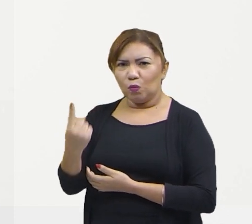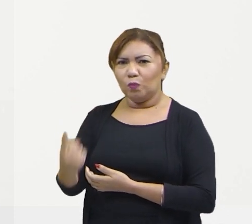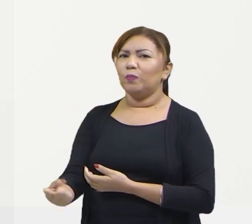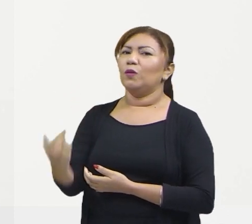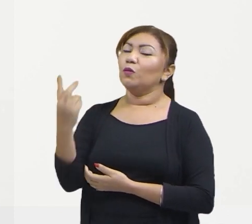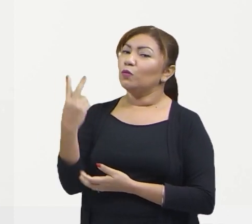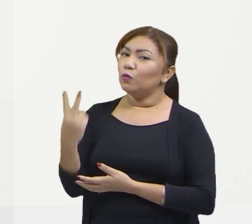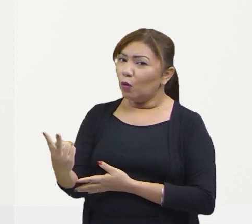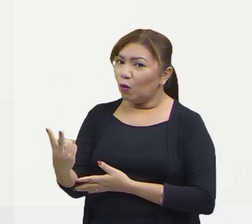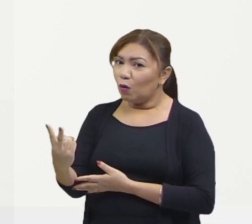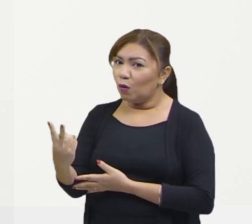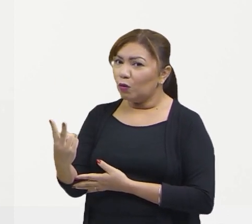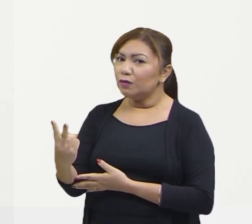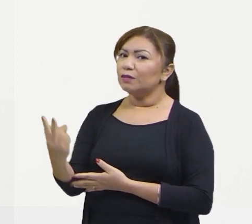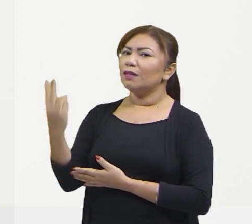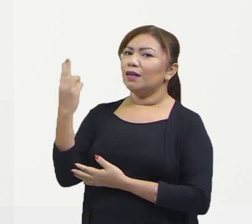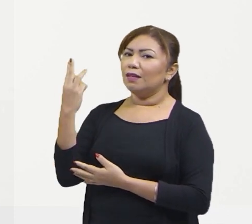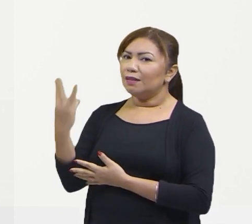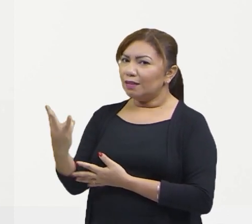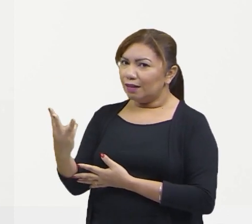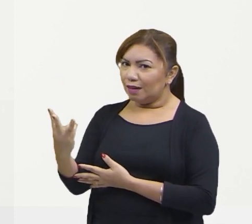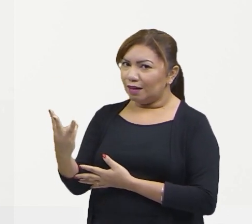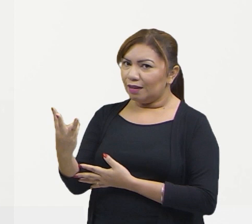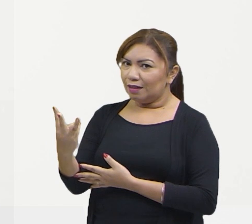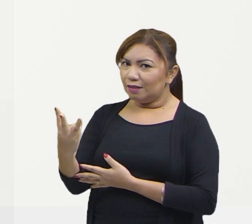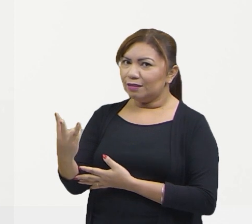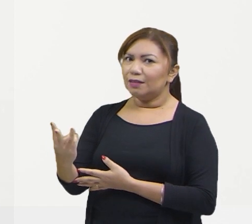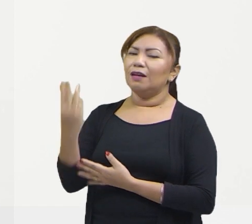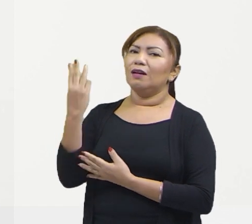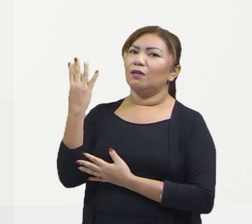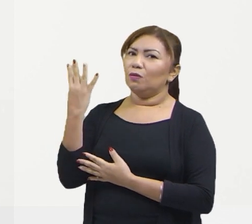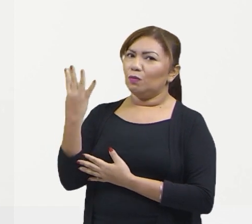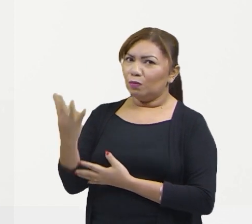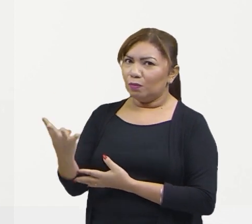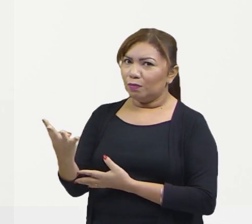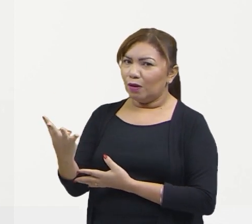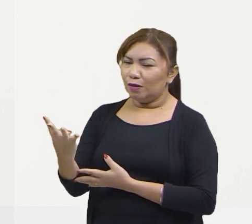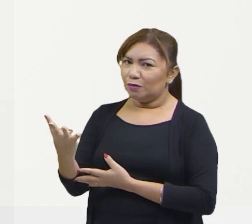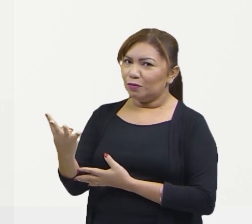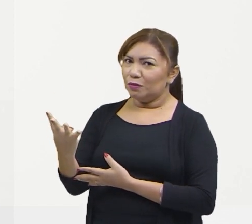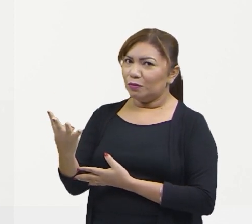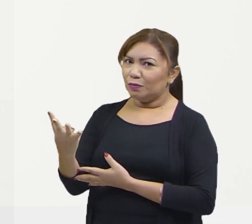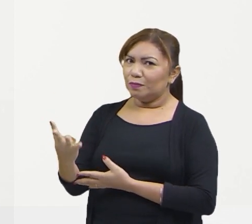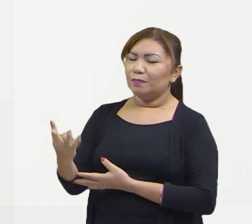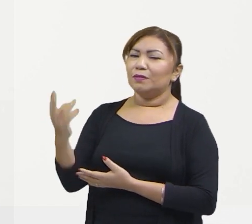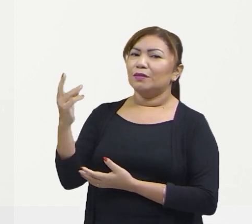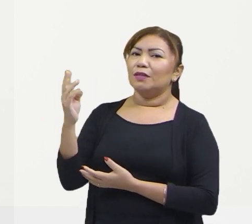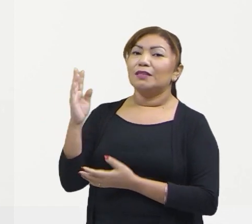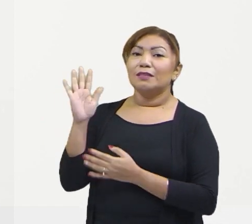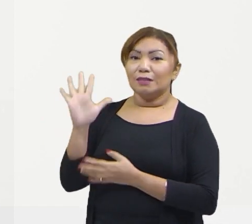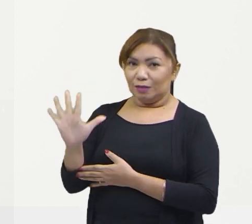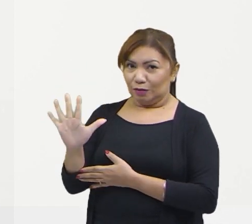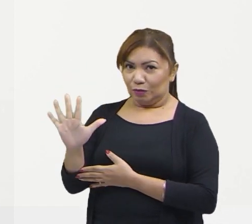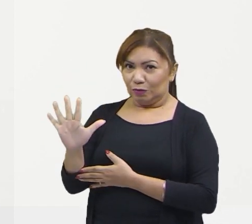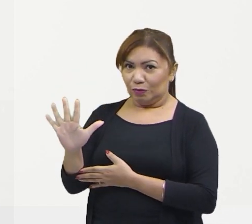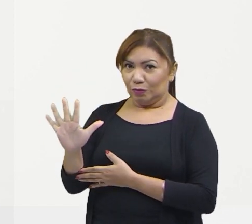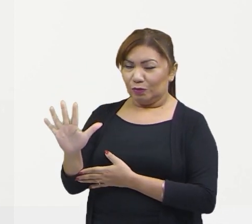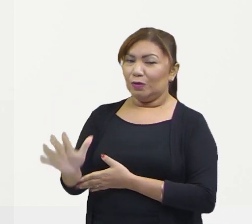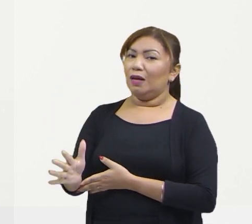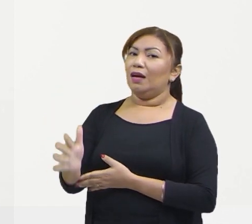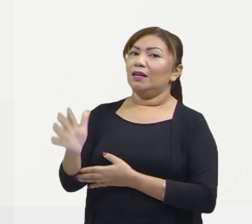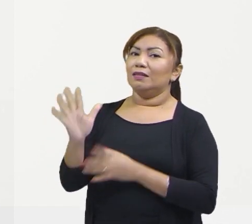1, 2, 3, 4,